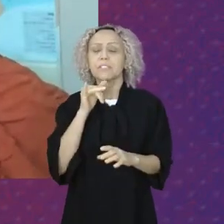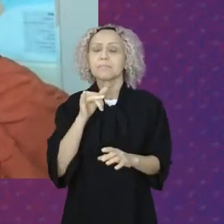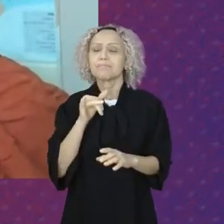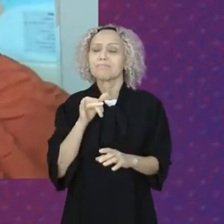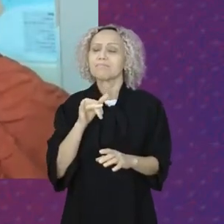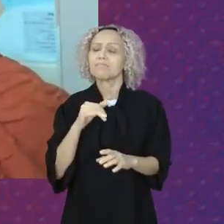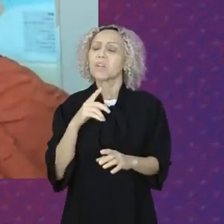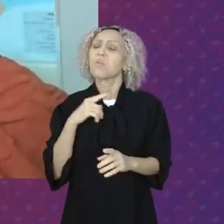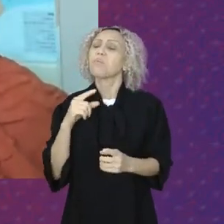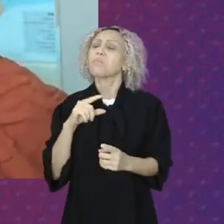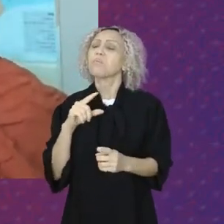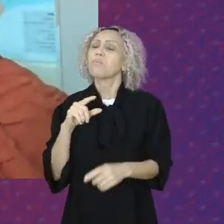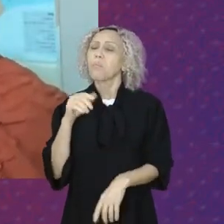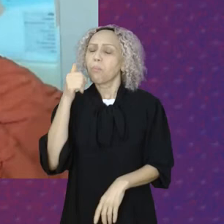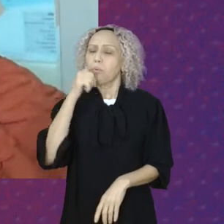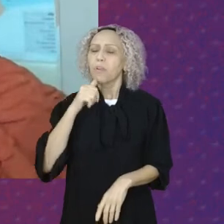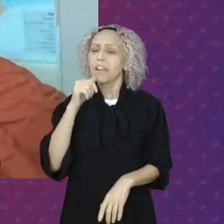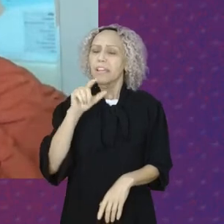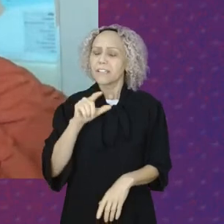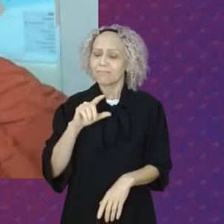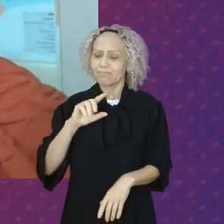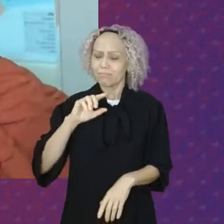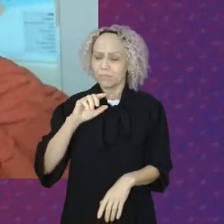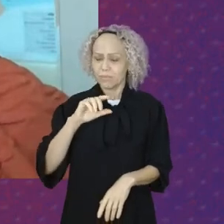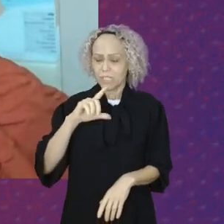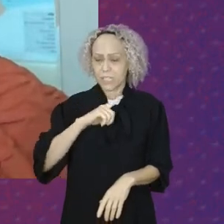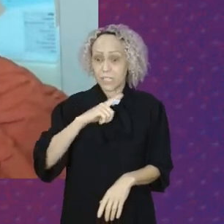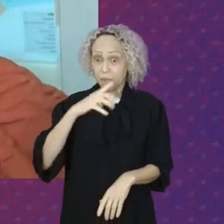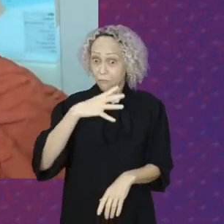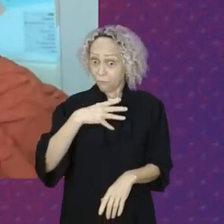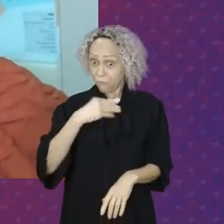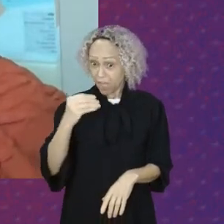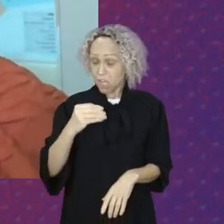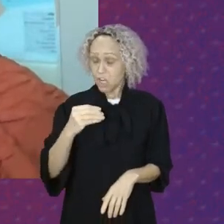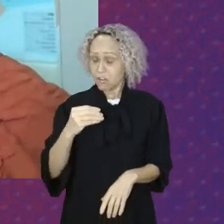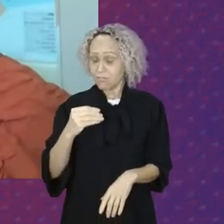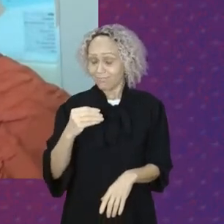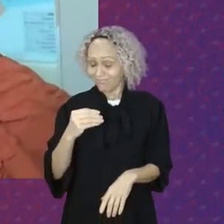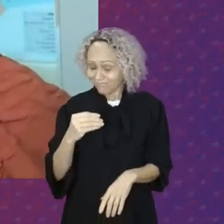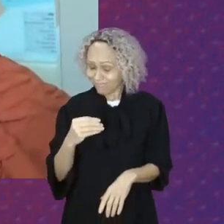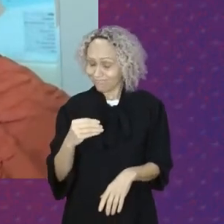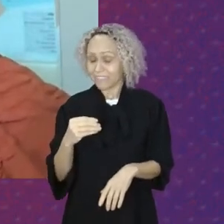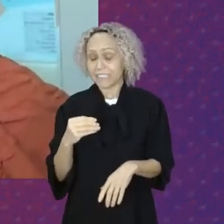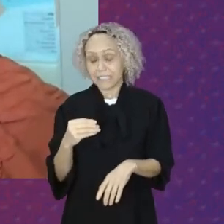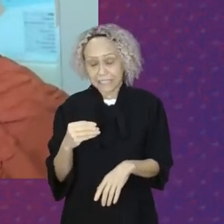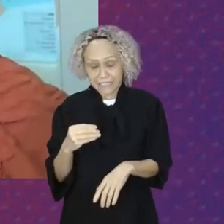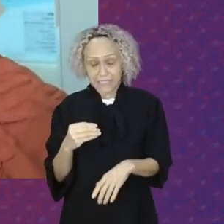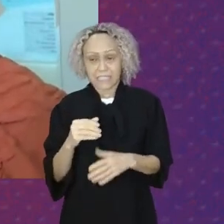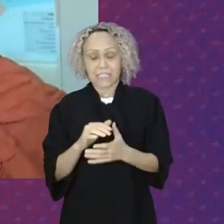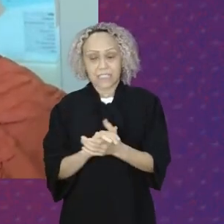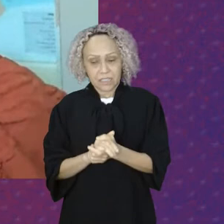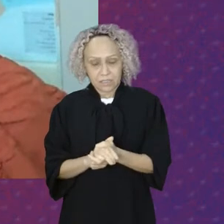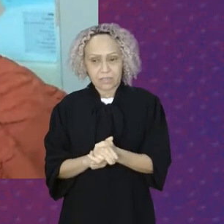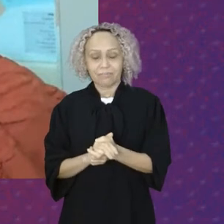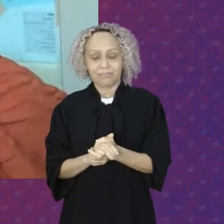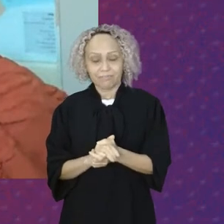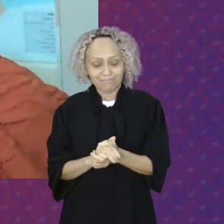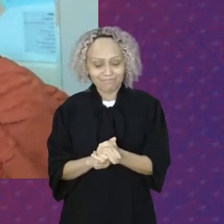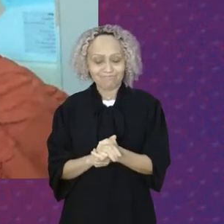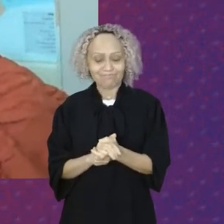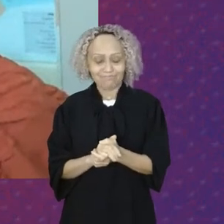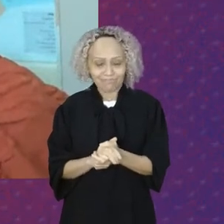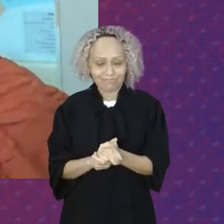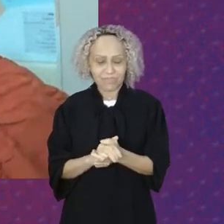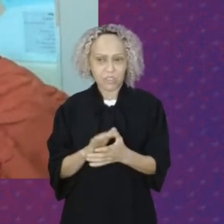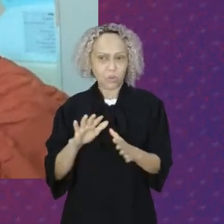pode anular a gente como mulher. E eu digo para vocês que foi um pouco do que eu fiz nesse processo de eleição,